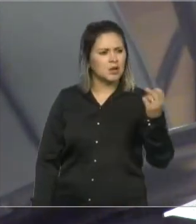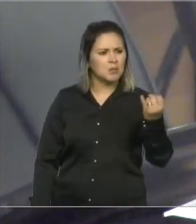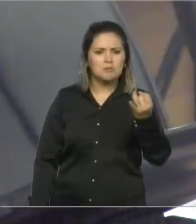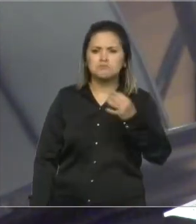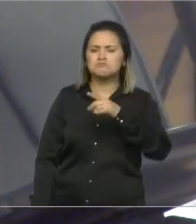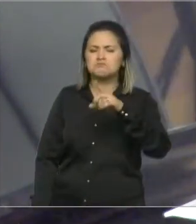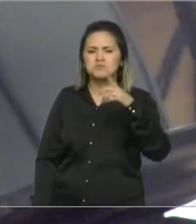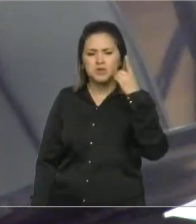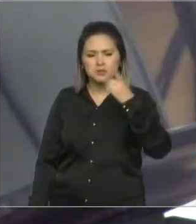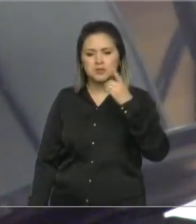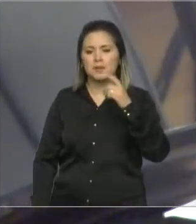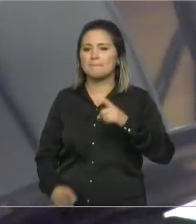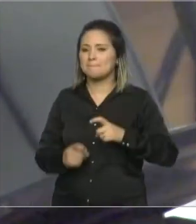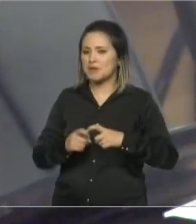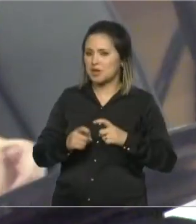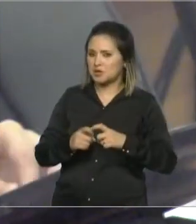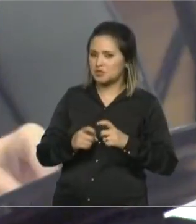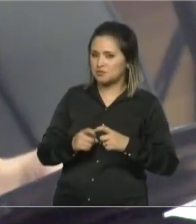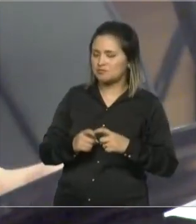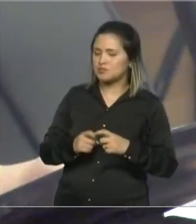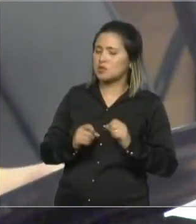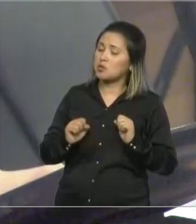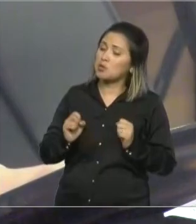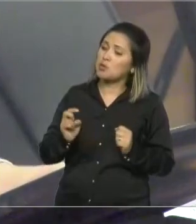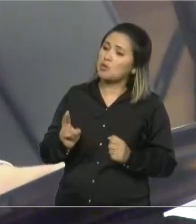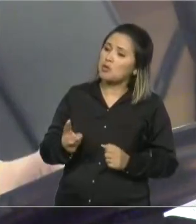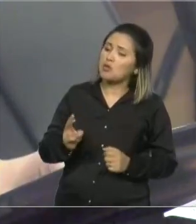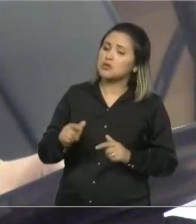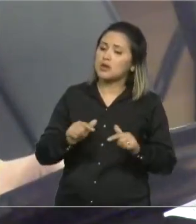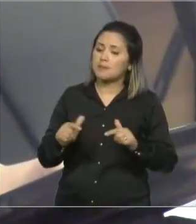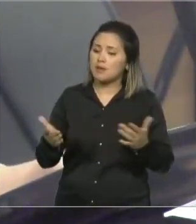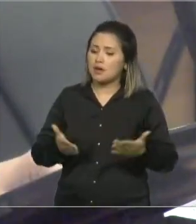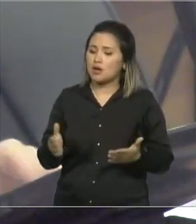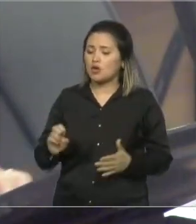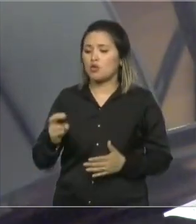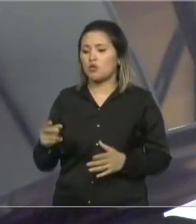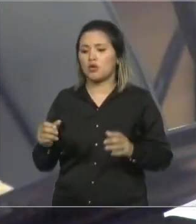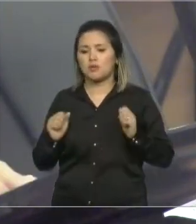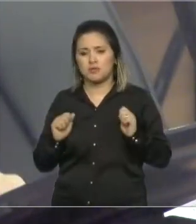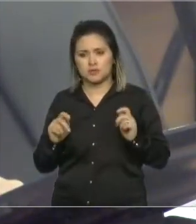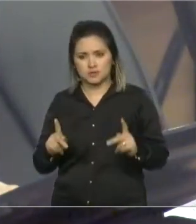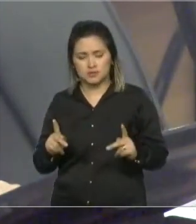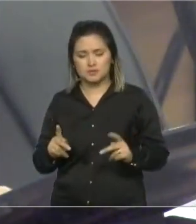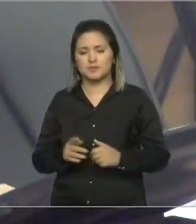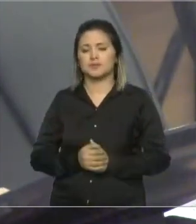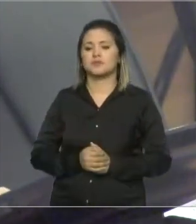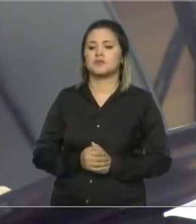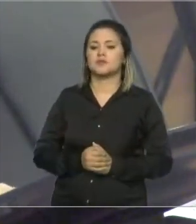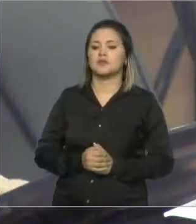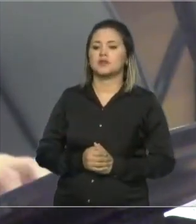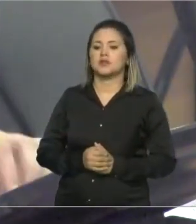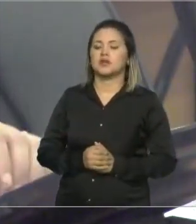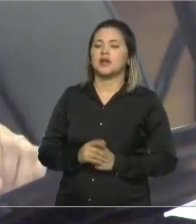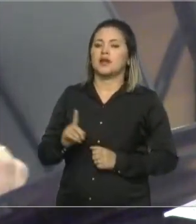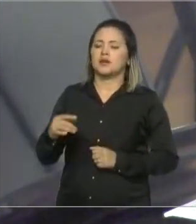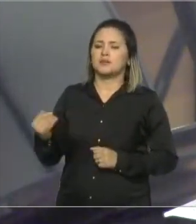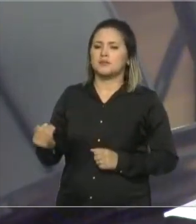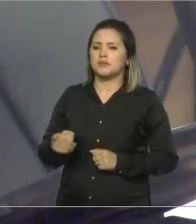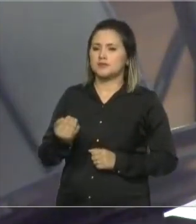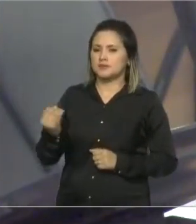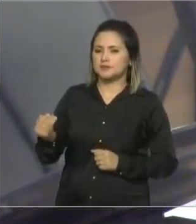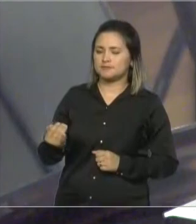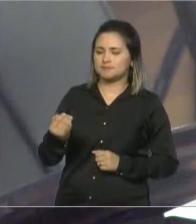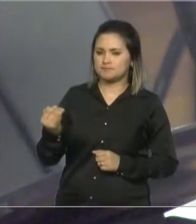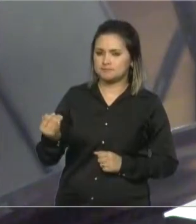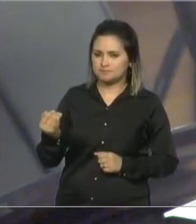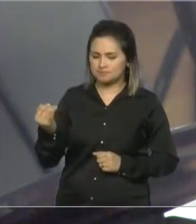atuando atualmente, mas teve uma história grande de amor com a medicina. E para nós é importante ter este